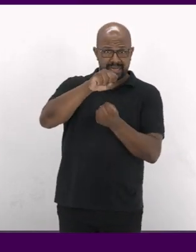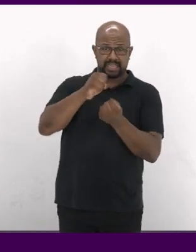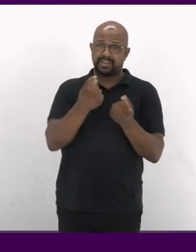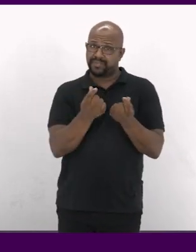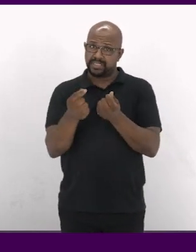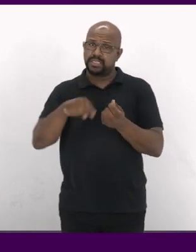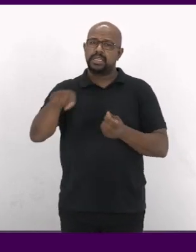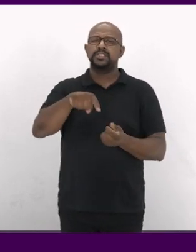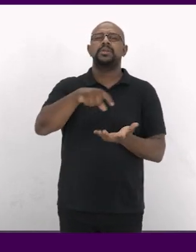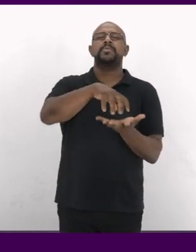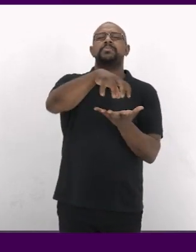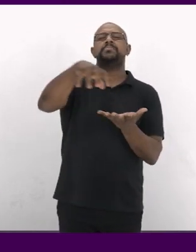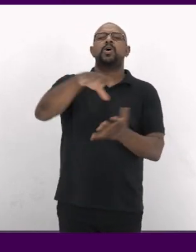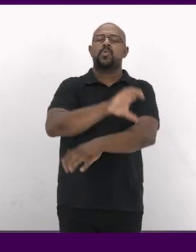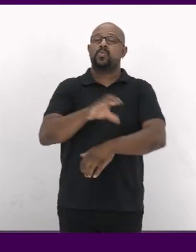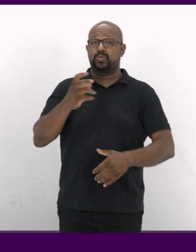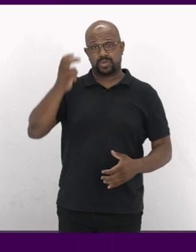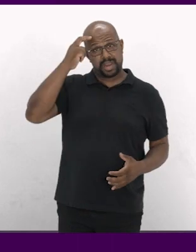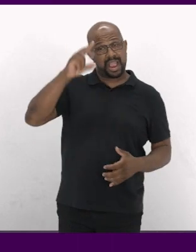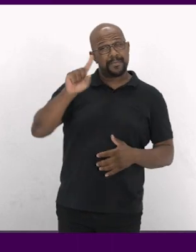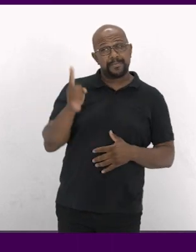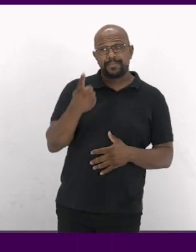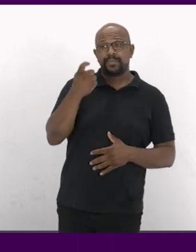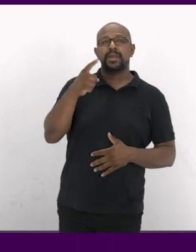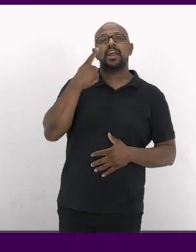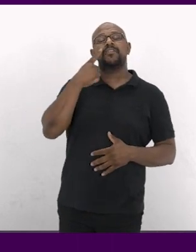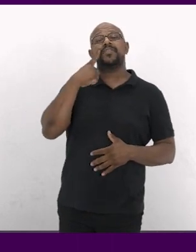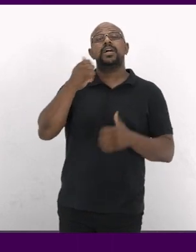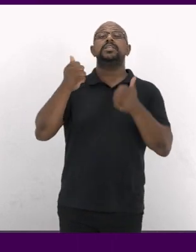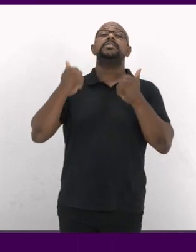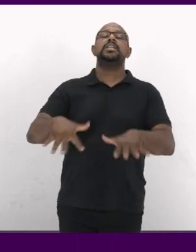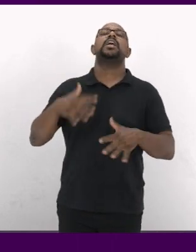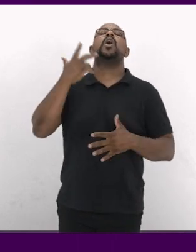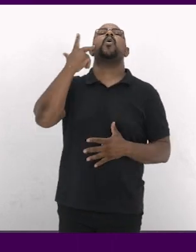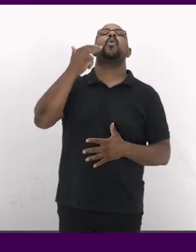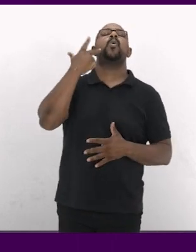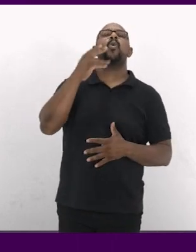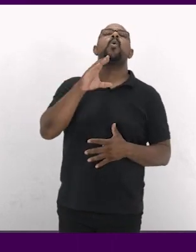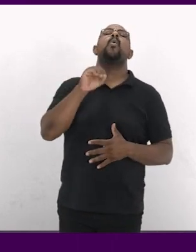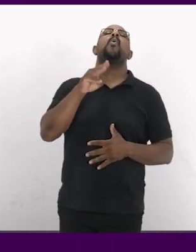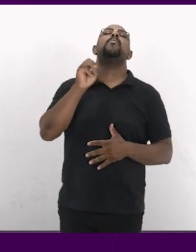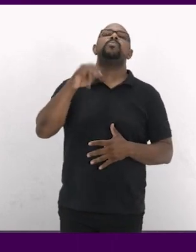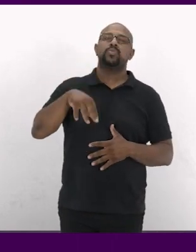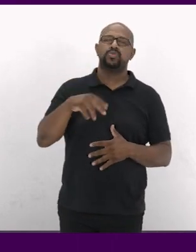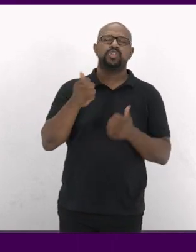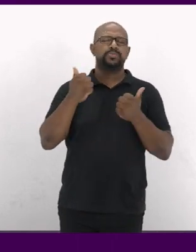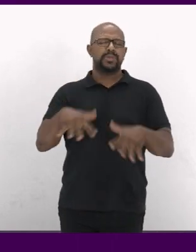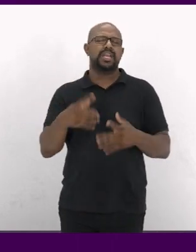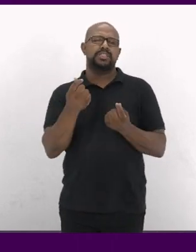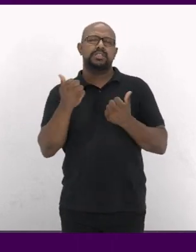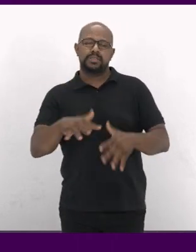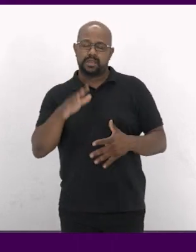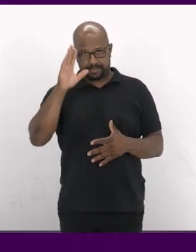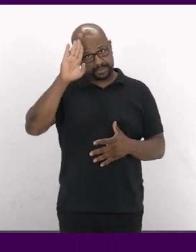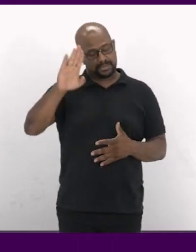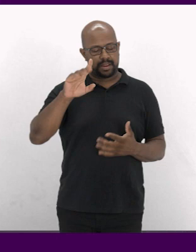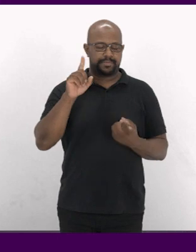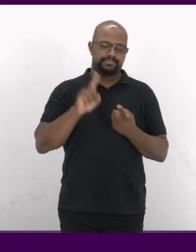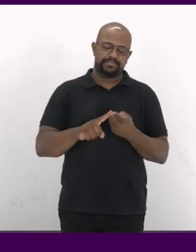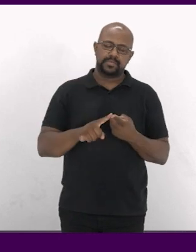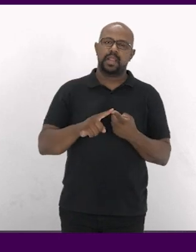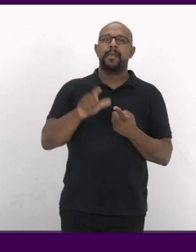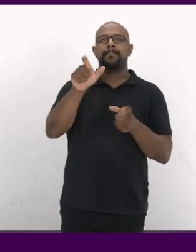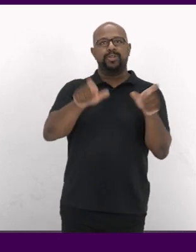financeira de equipamentos culturais, a primeira tarefa é tipificar suas despesas comuns. Em geral, as principais despesas são